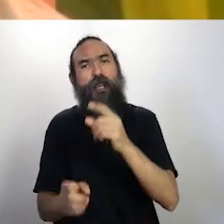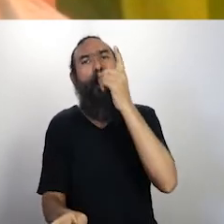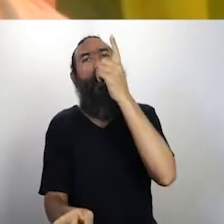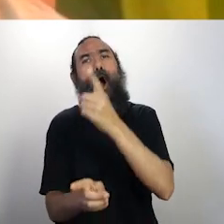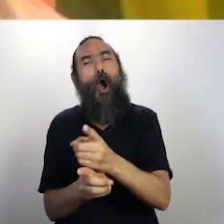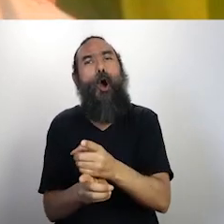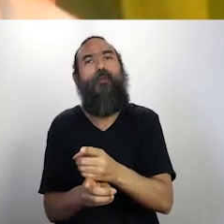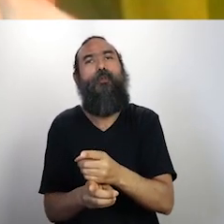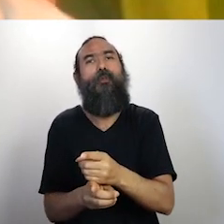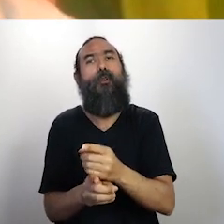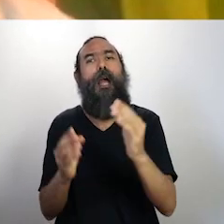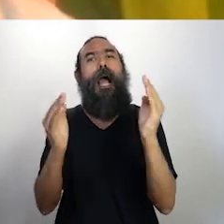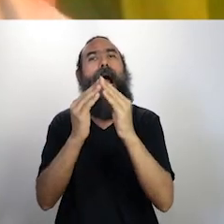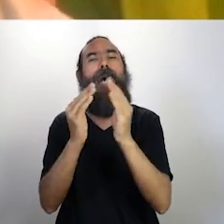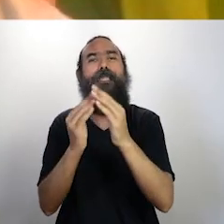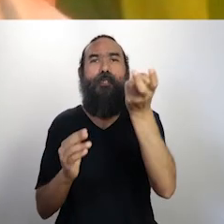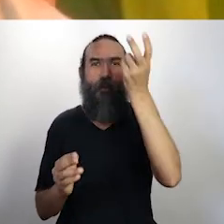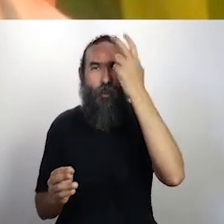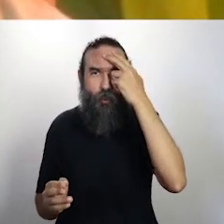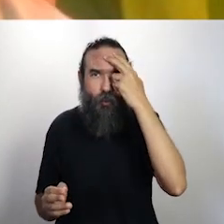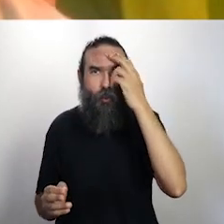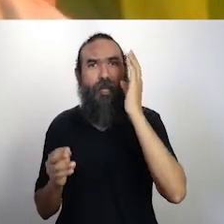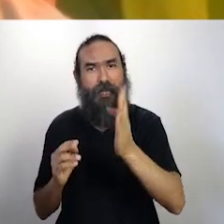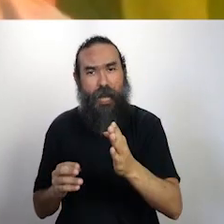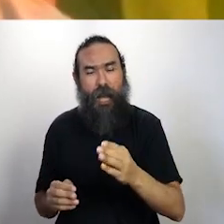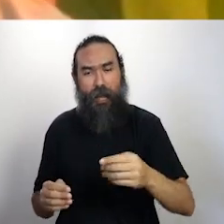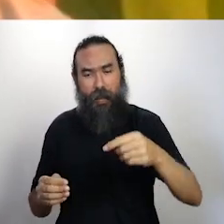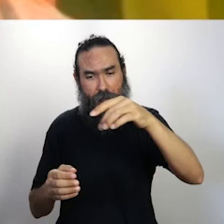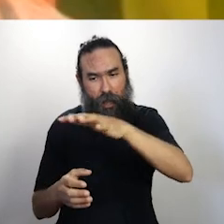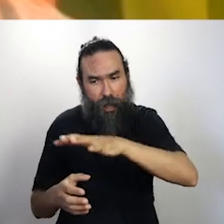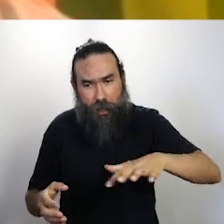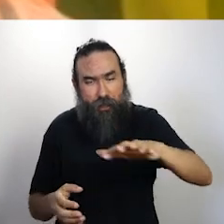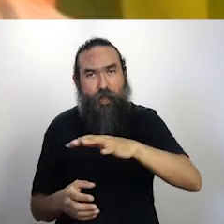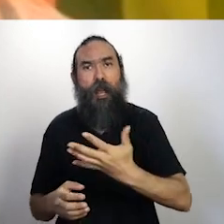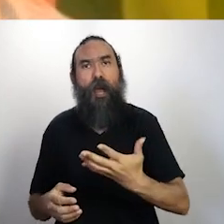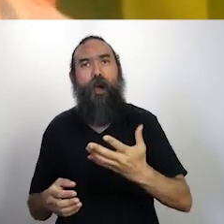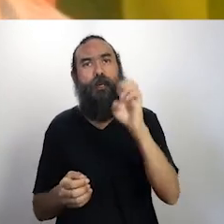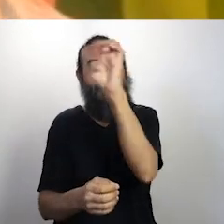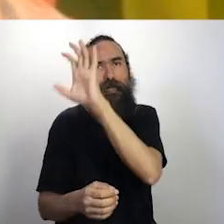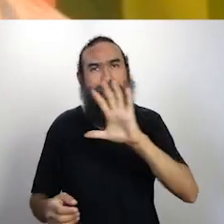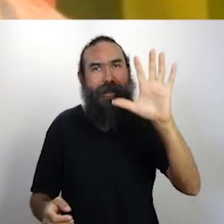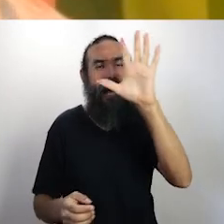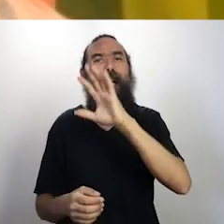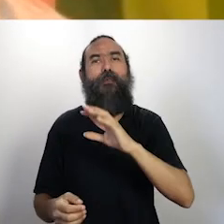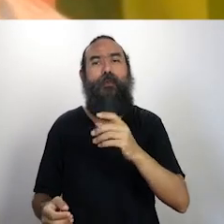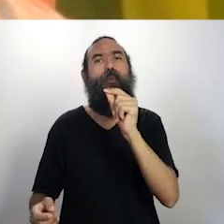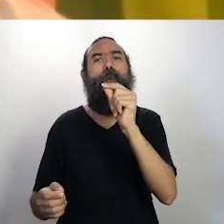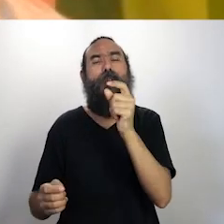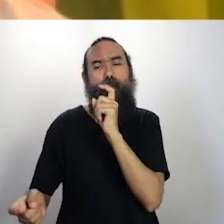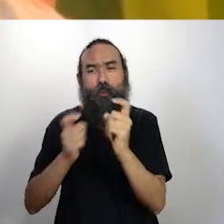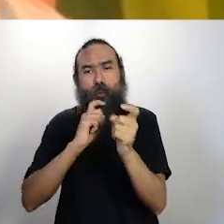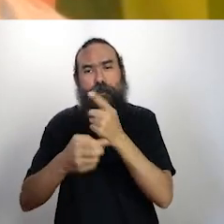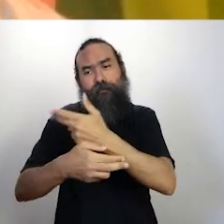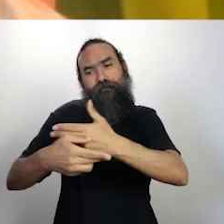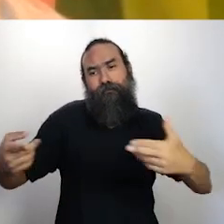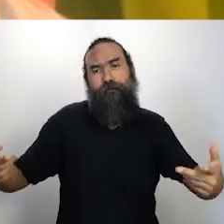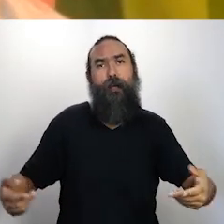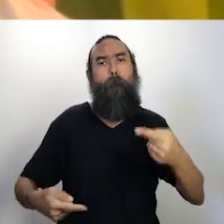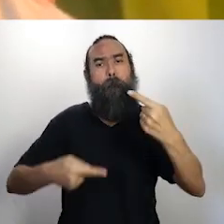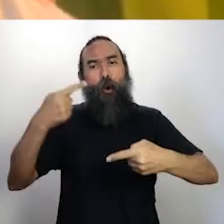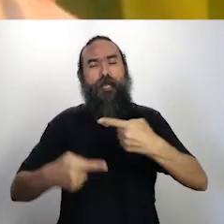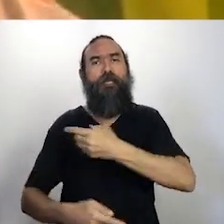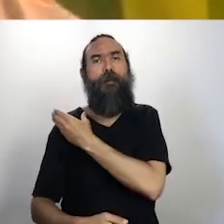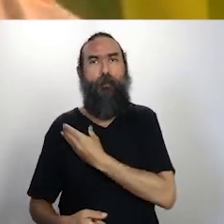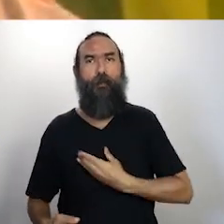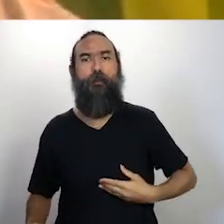regional encontro do Estado e sempre discutindo essa possibilidade de políticas públicas acho que é uma hora de